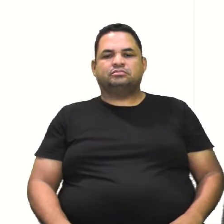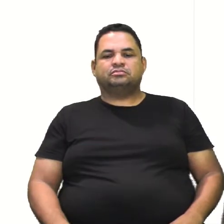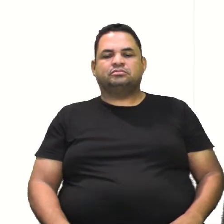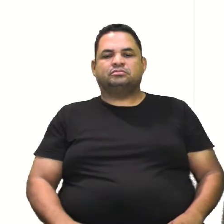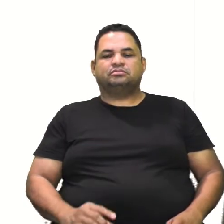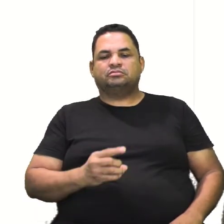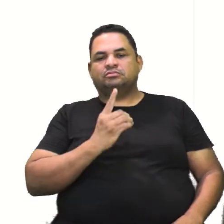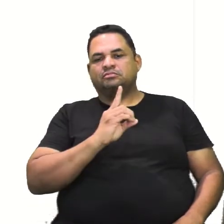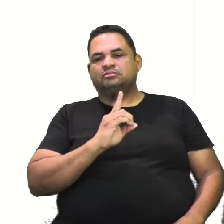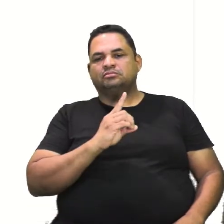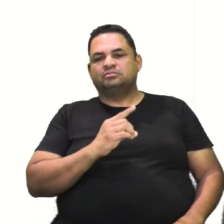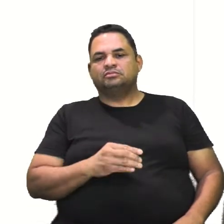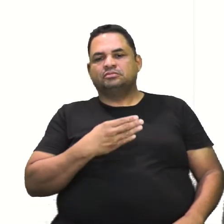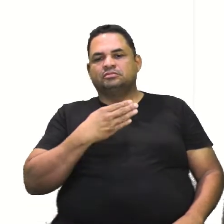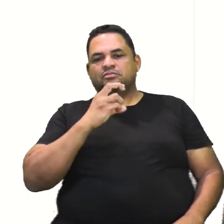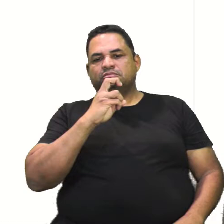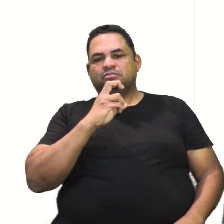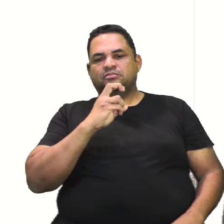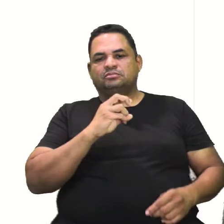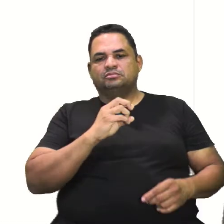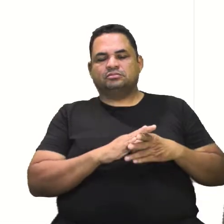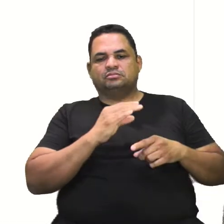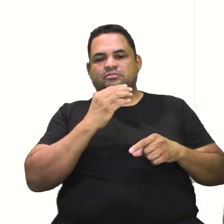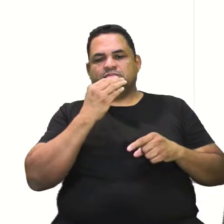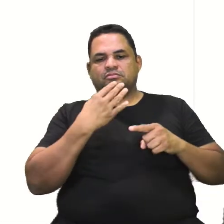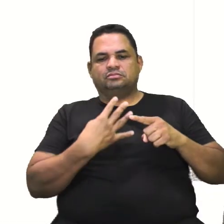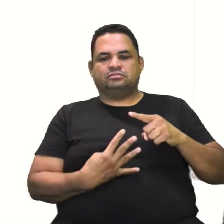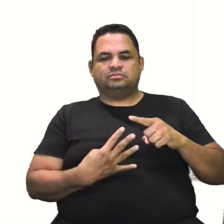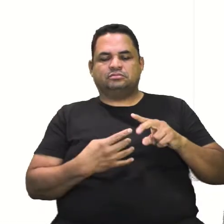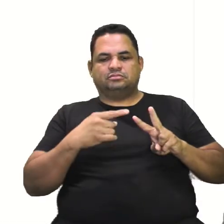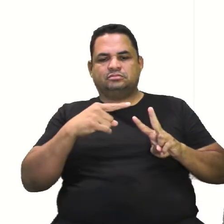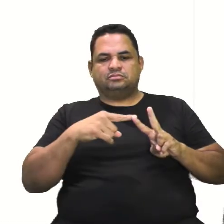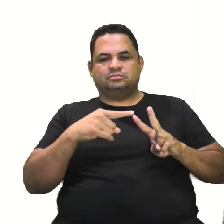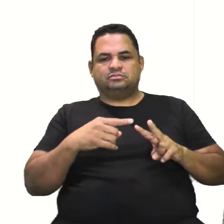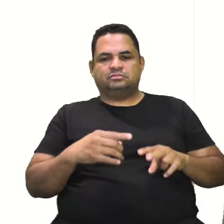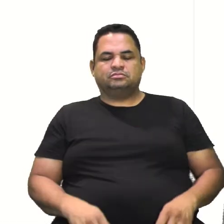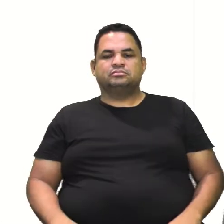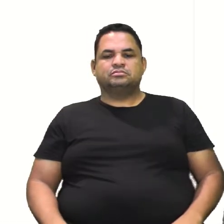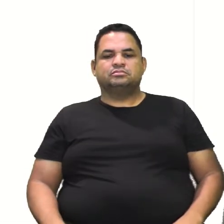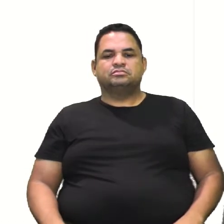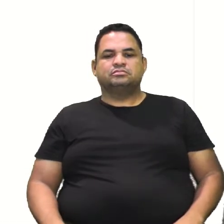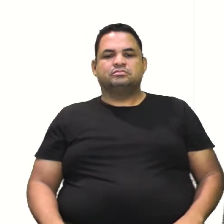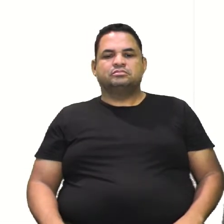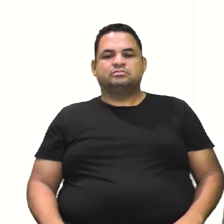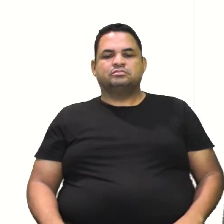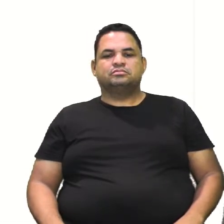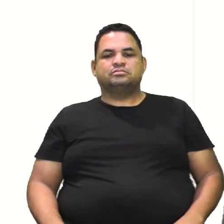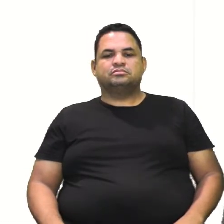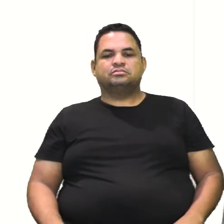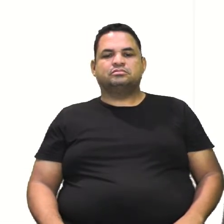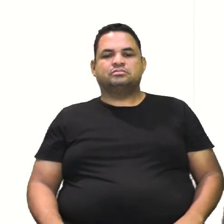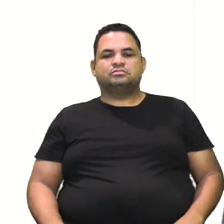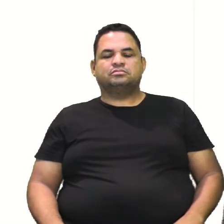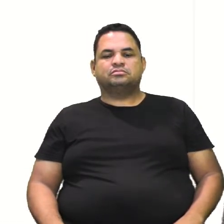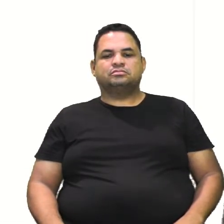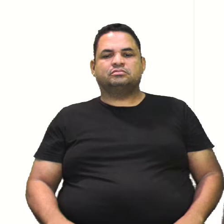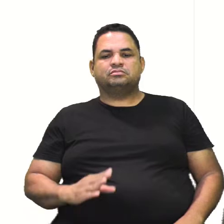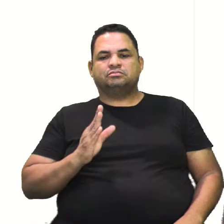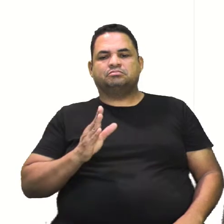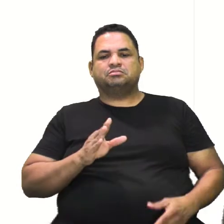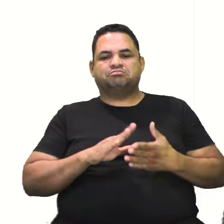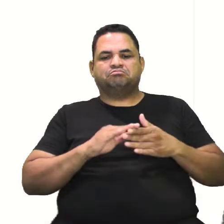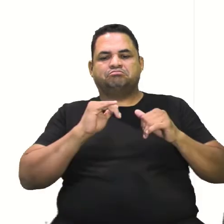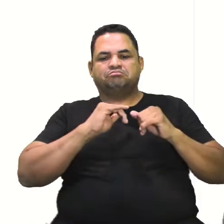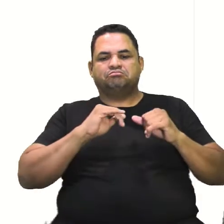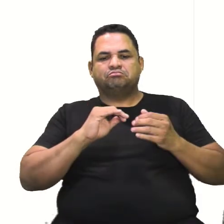1. A distância vai ser o módulo de 5 sobre a raiz de 5. Módulo de 5, já posso até tirar do módulo, né?